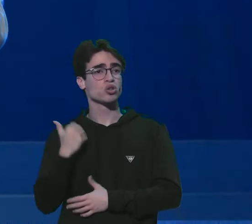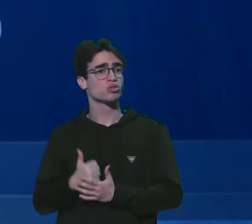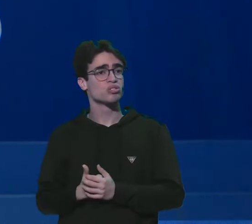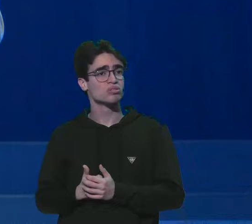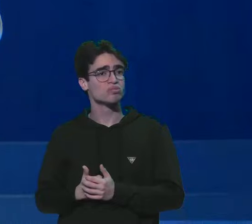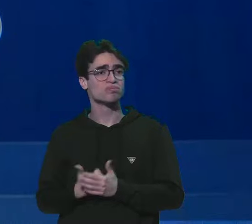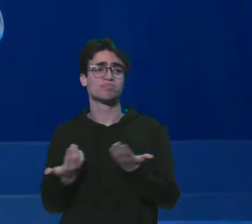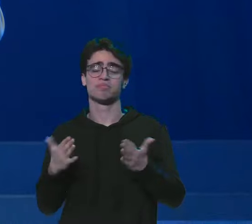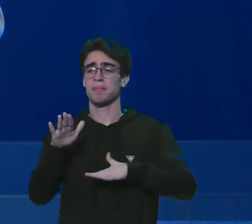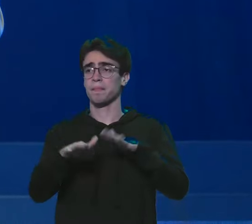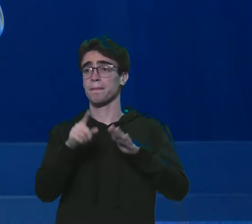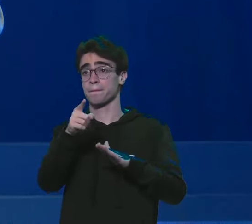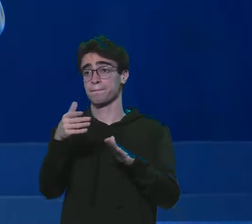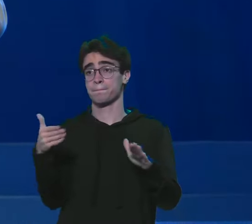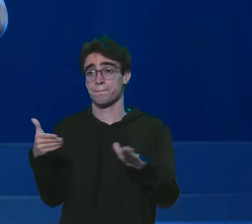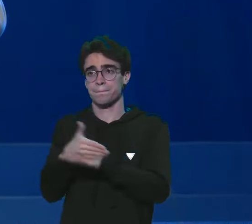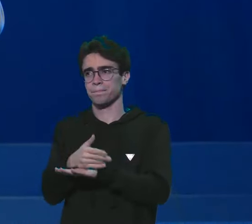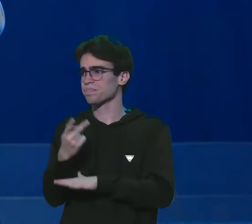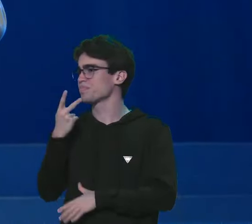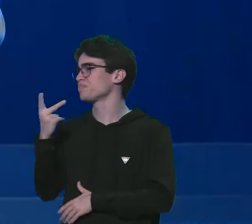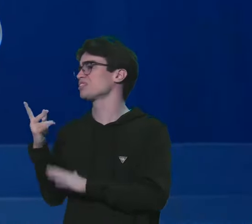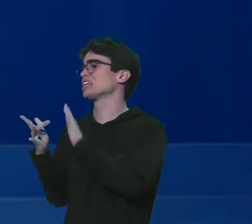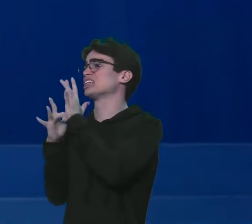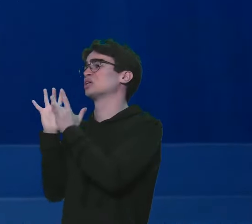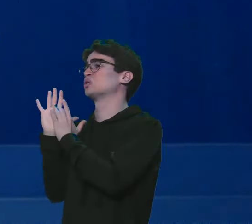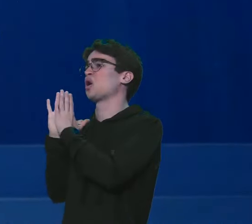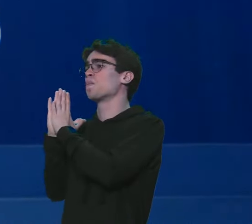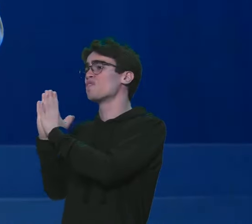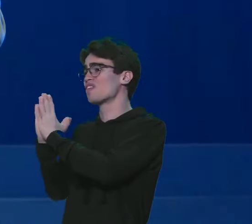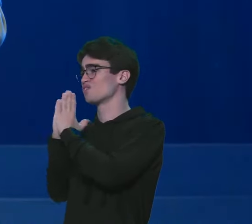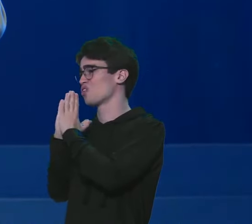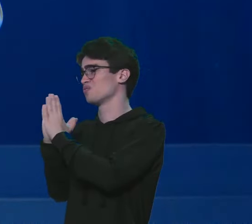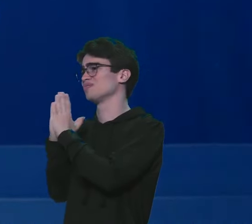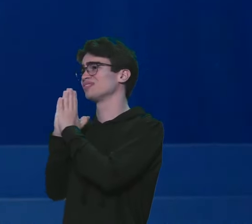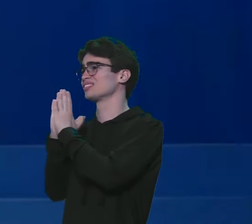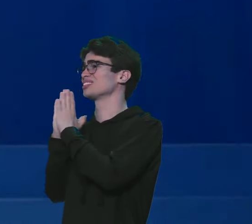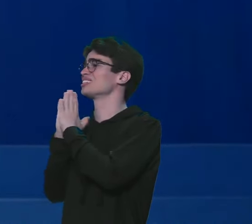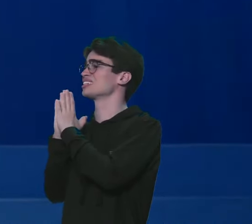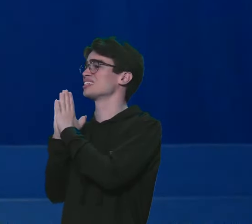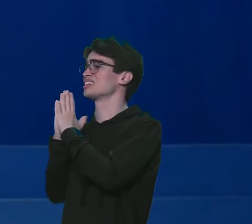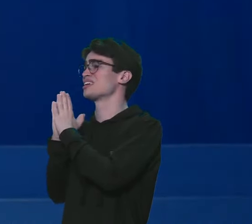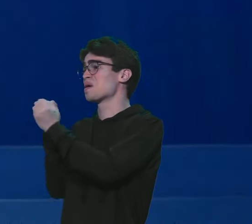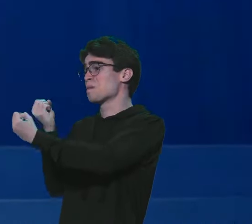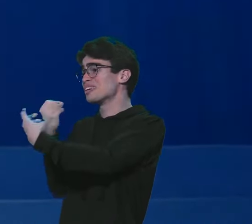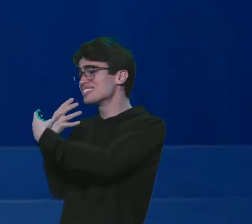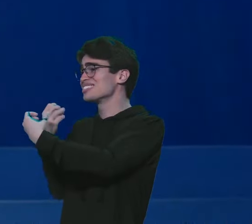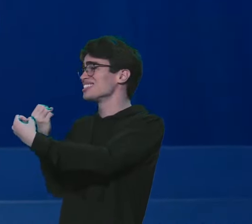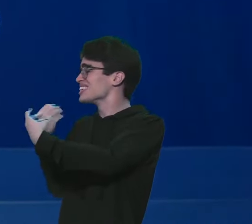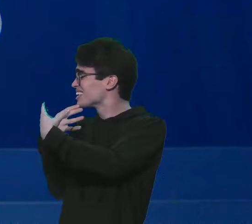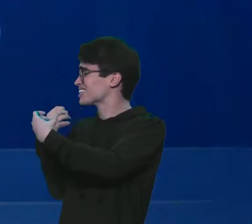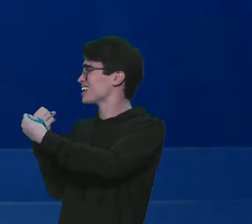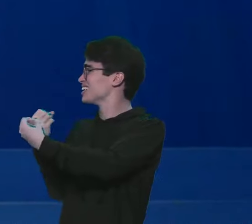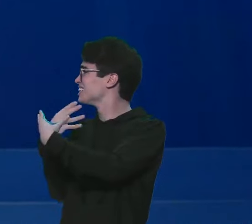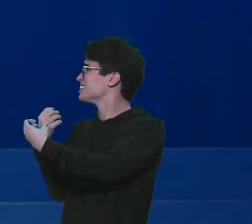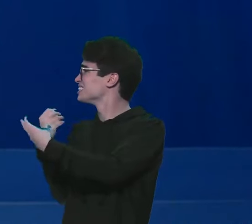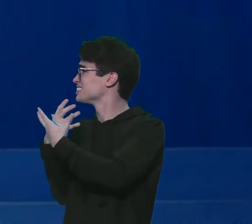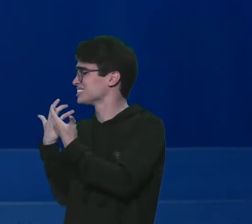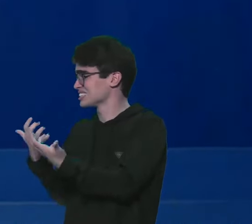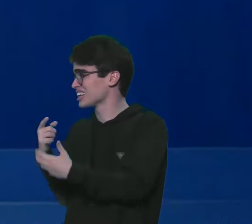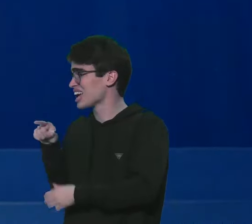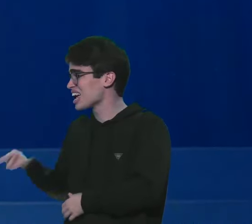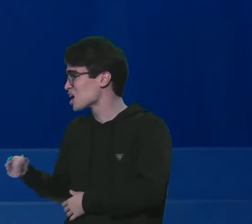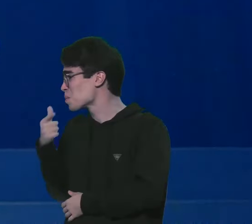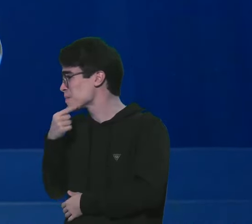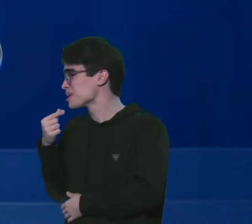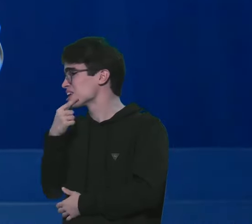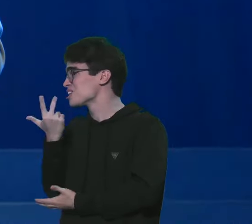você veio aqui hoje e falou: Jesus, por favor, me ensina alguma coisa para ressuscitar